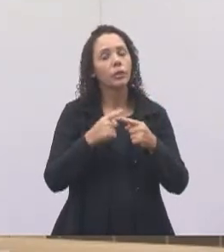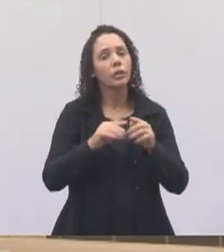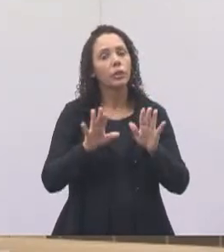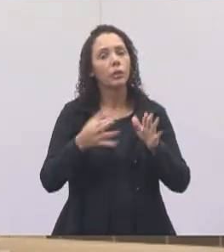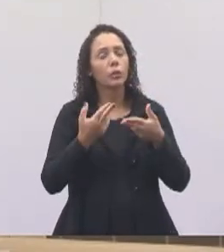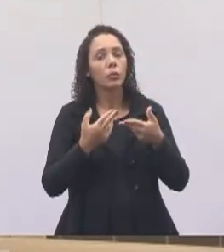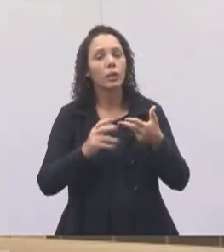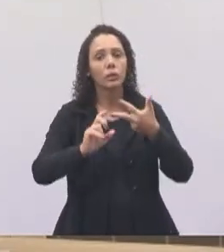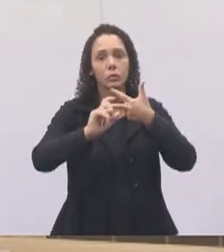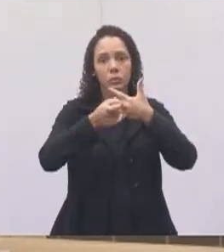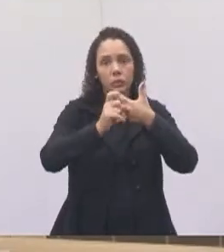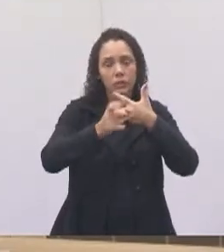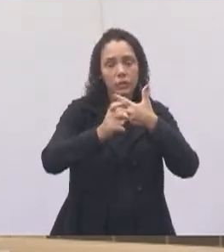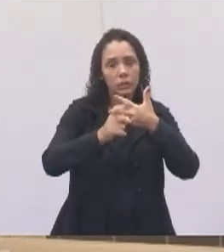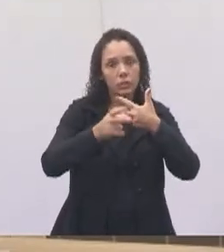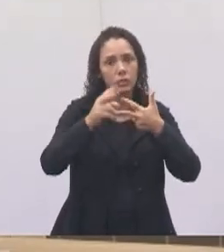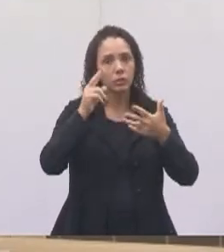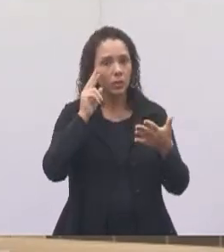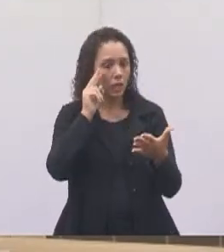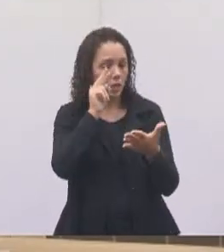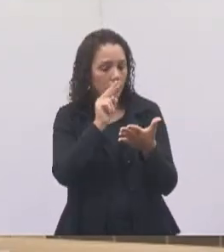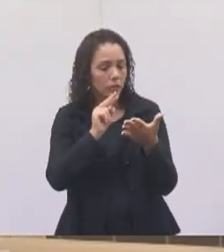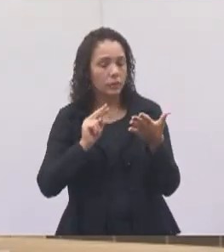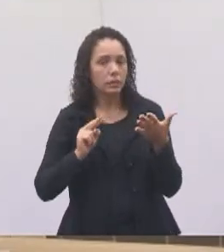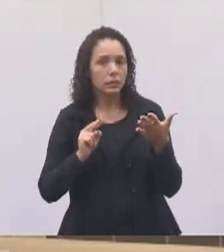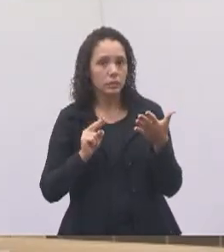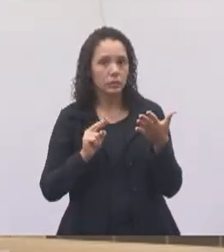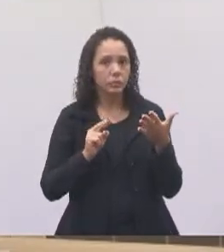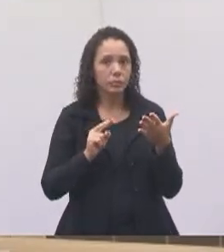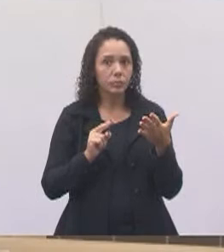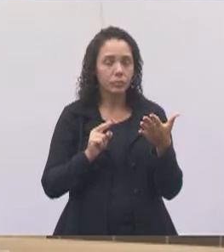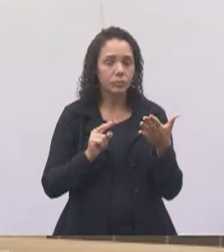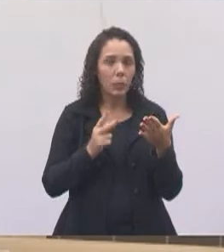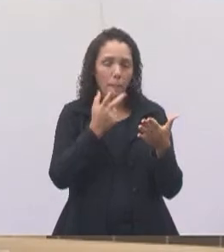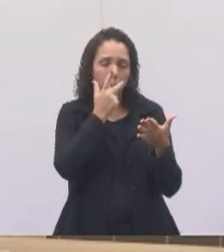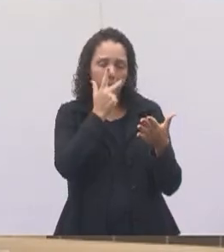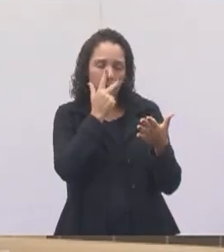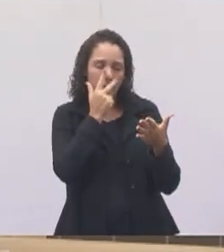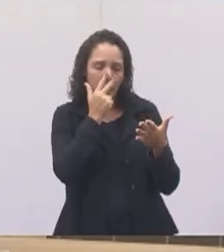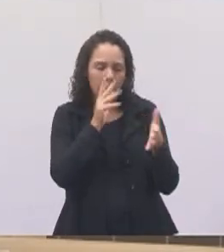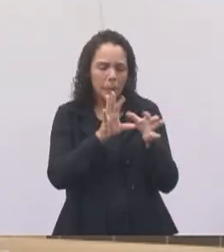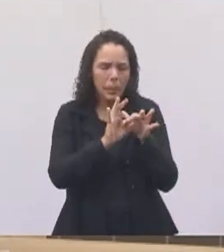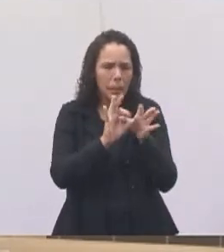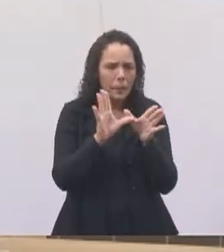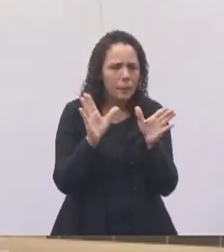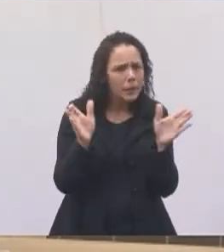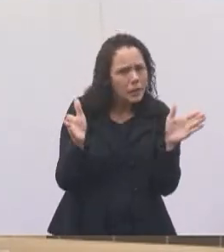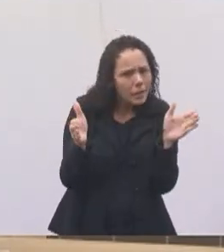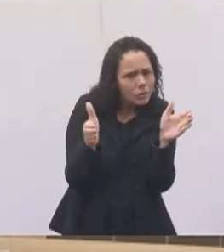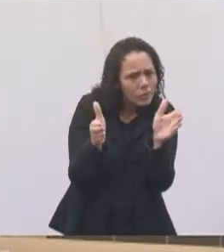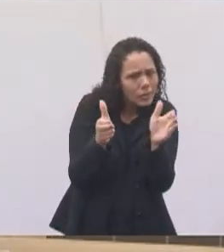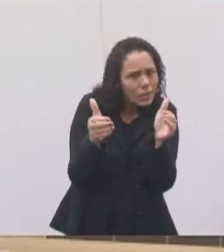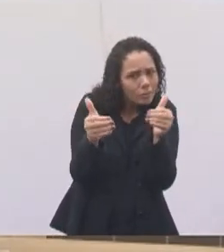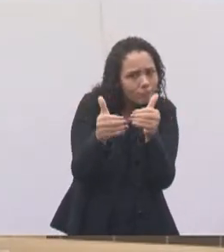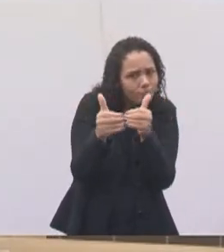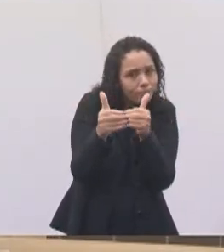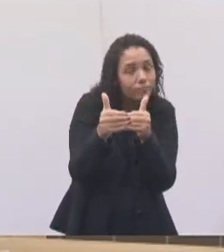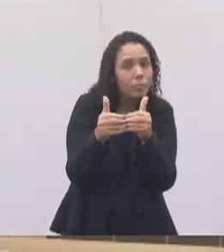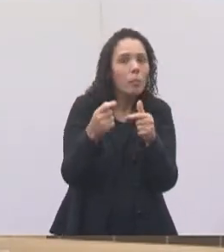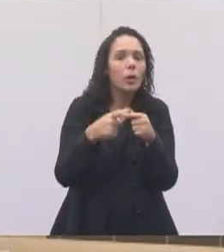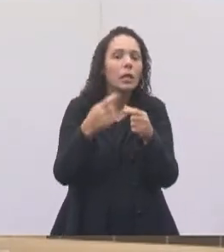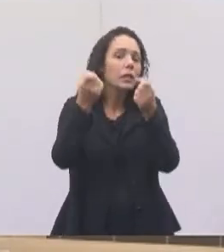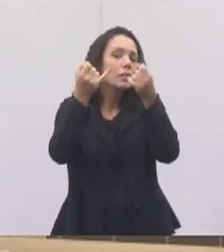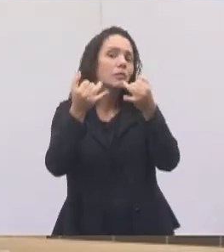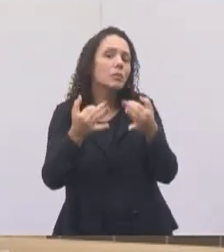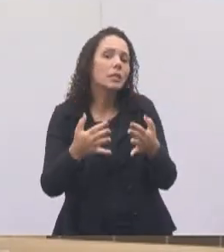jurídico do executivo, você estava restringindo a liberdade, porque você estava definindo a liberdade. Você não